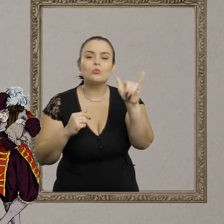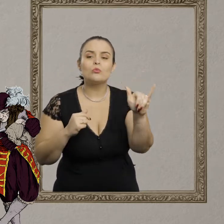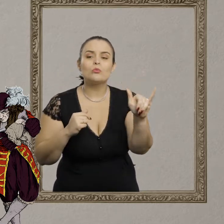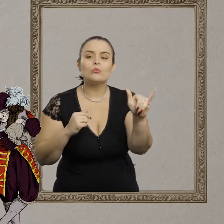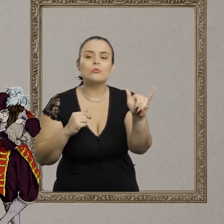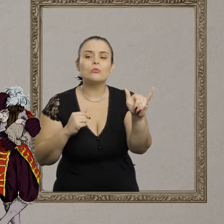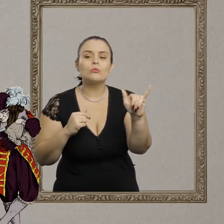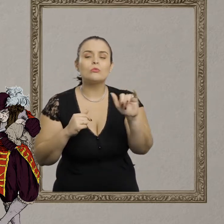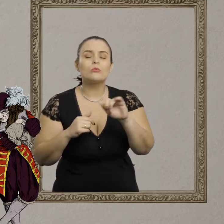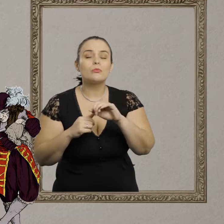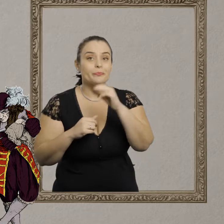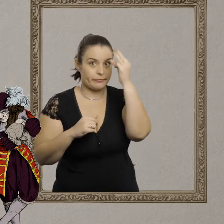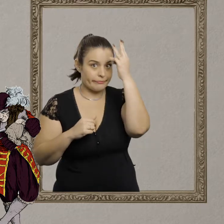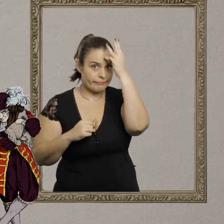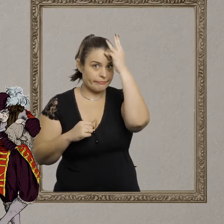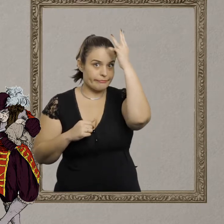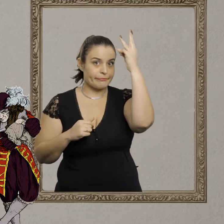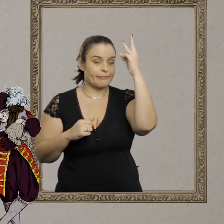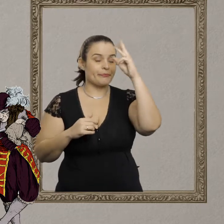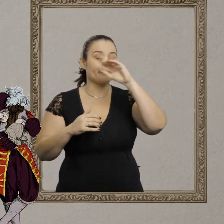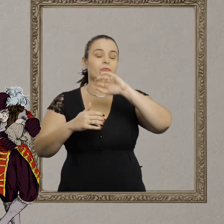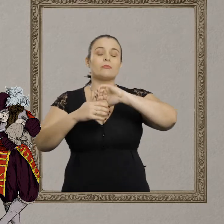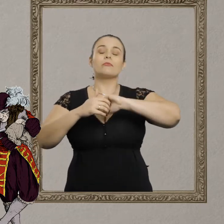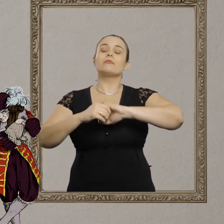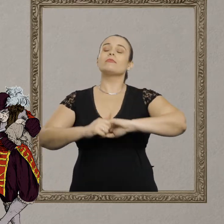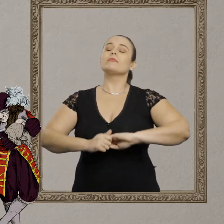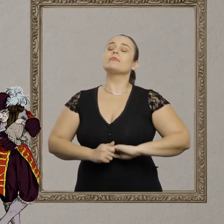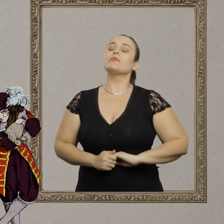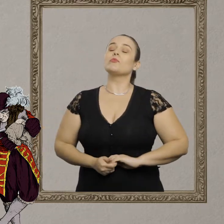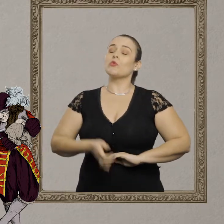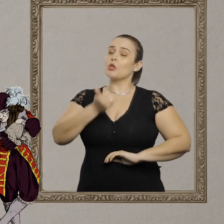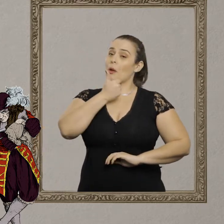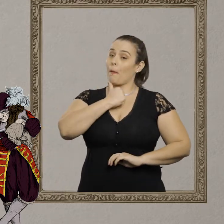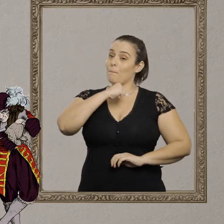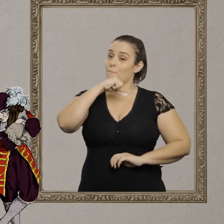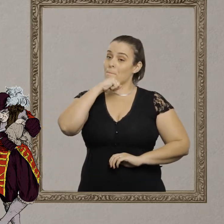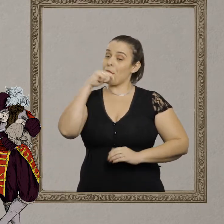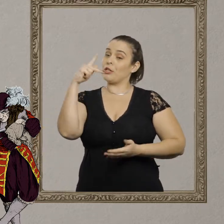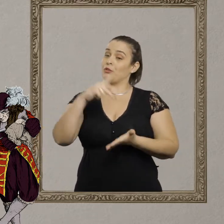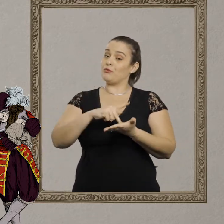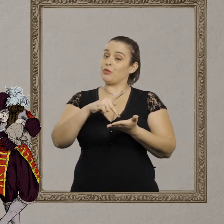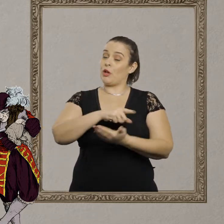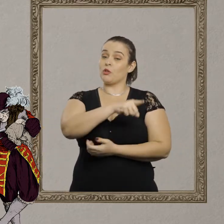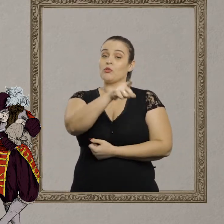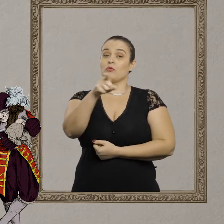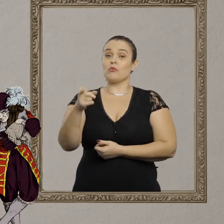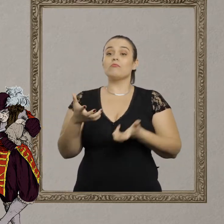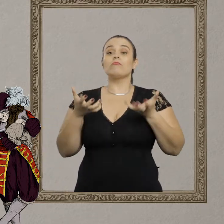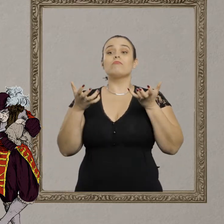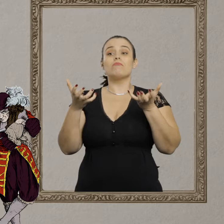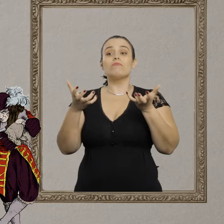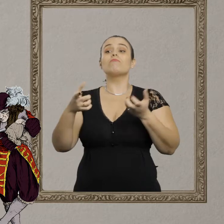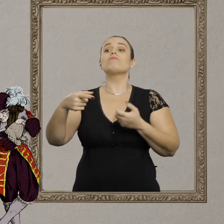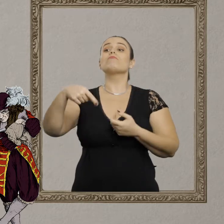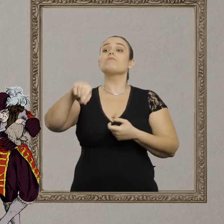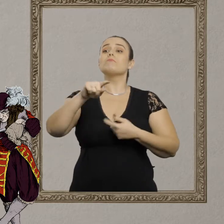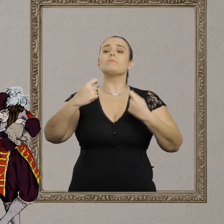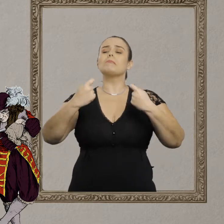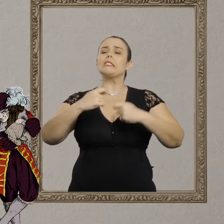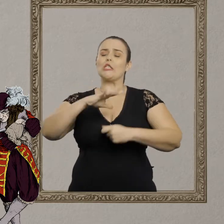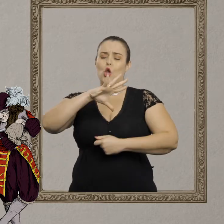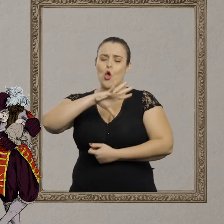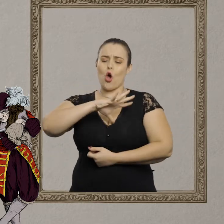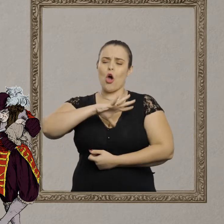meninos. Wendy disse: As mães verdadeiras de vocês gostariam que vocês fossem